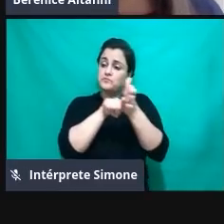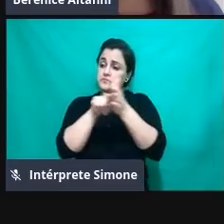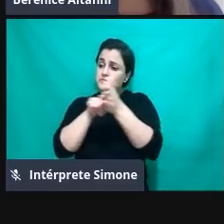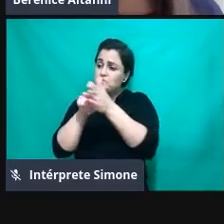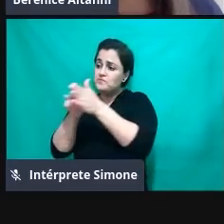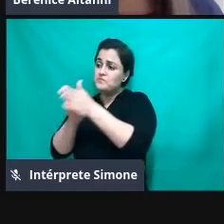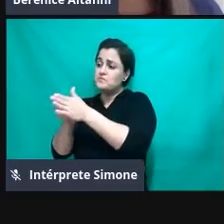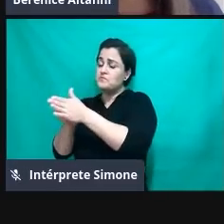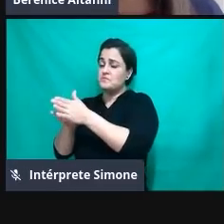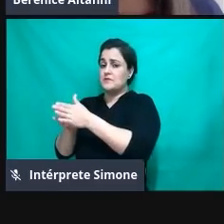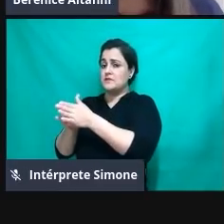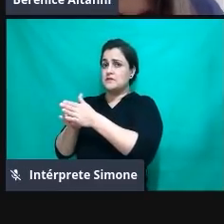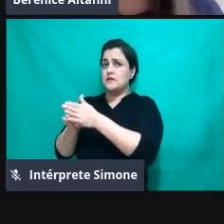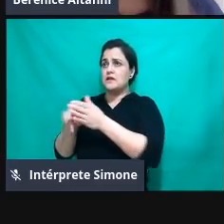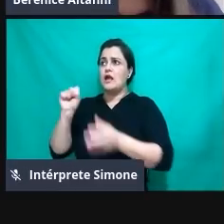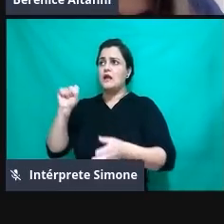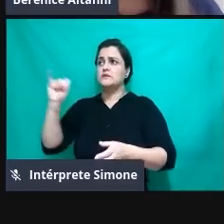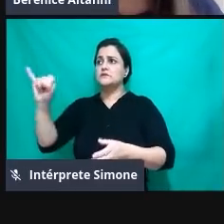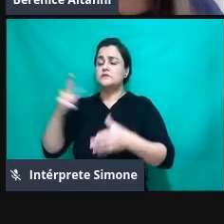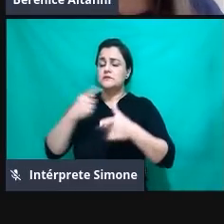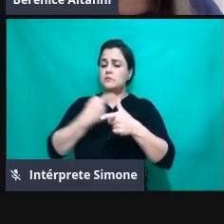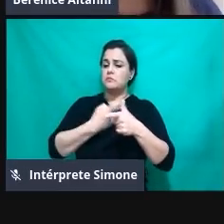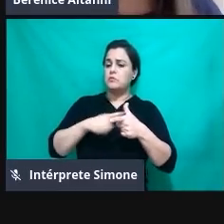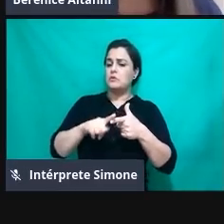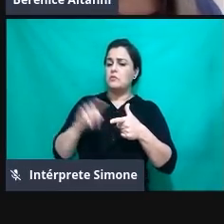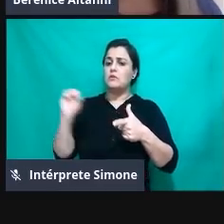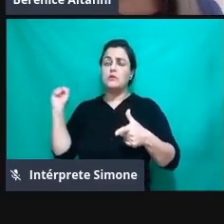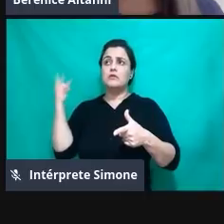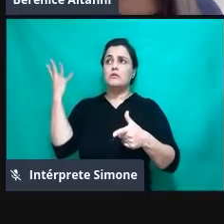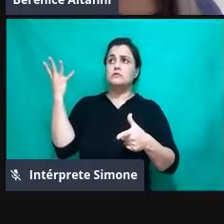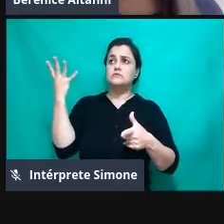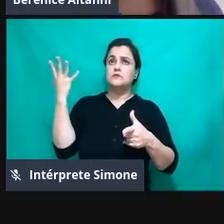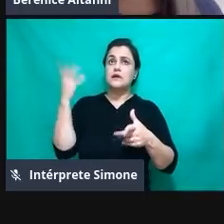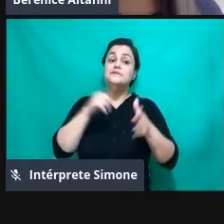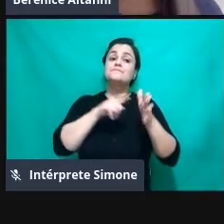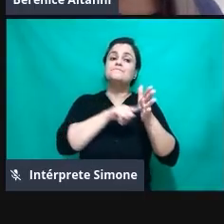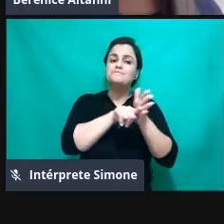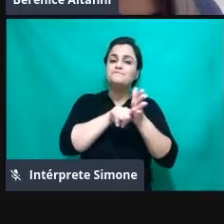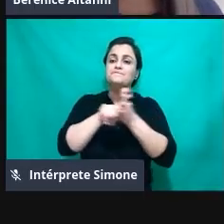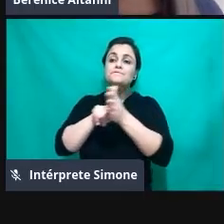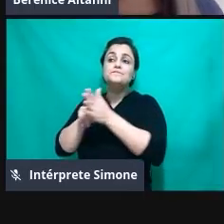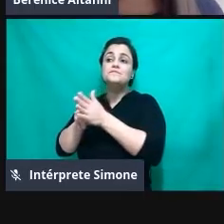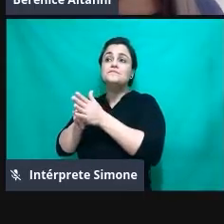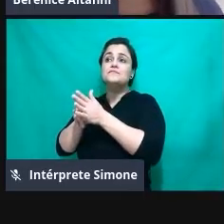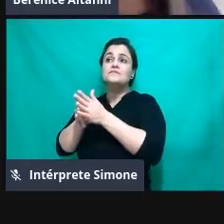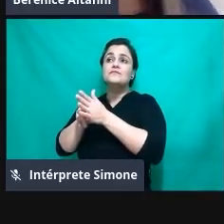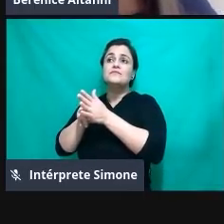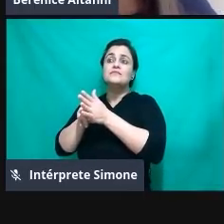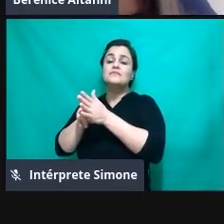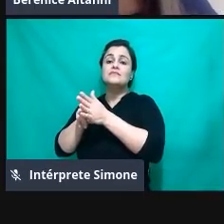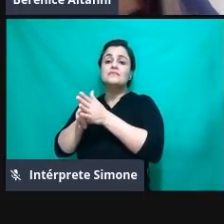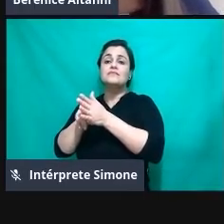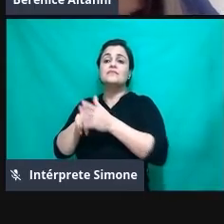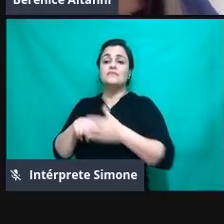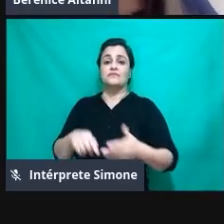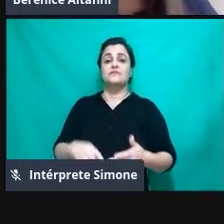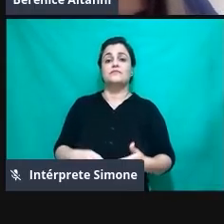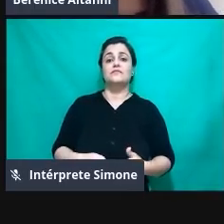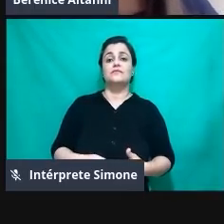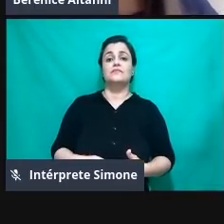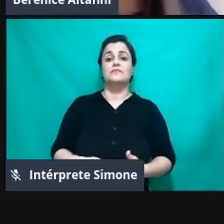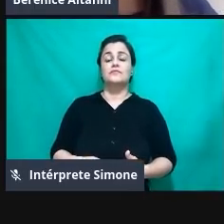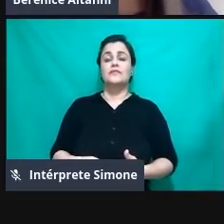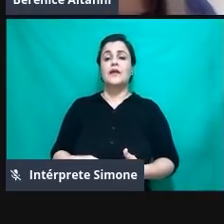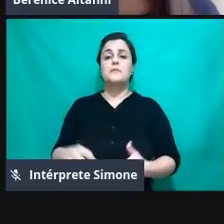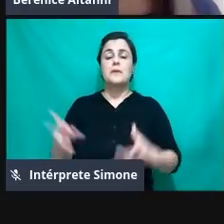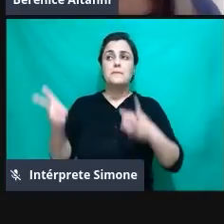esteja acontecendo no seu mesmo, como nós já falamos, sempre voltando mesmo para os problemas da